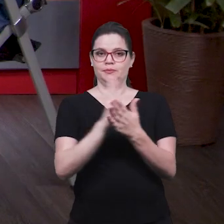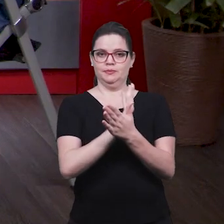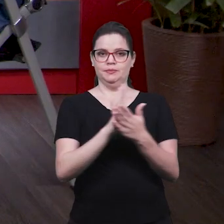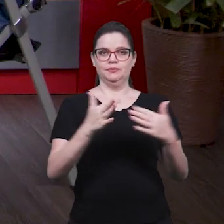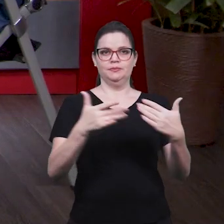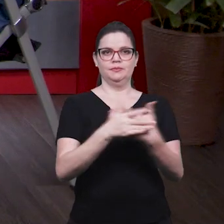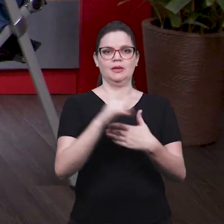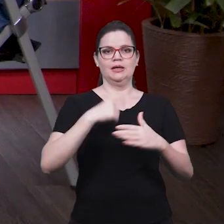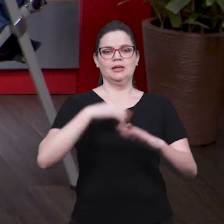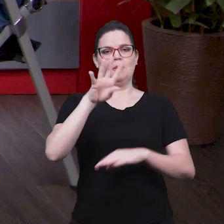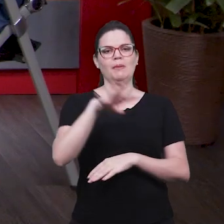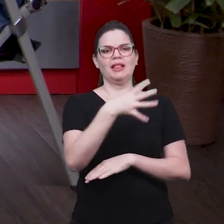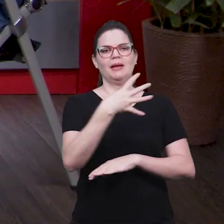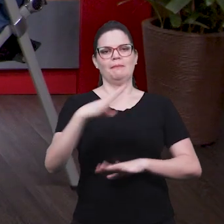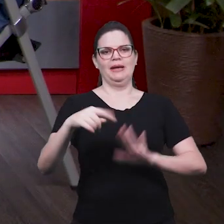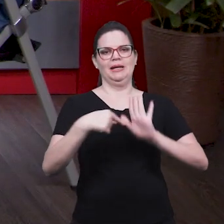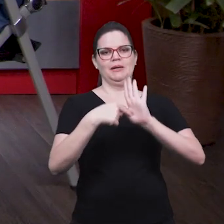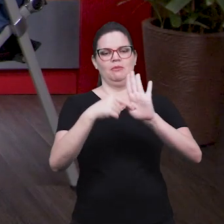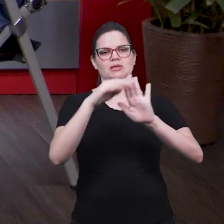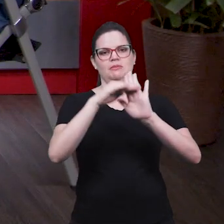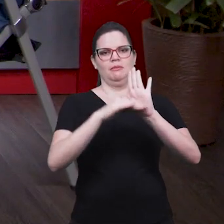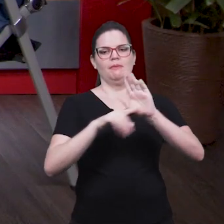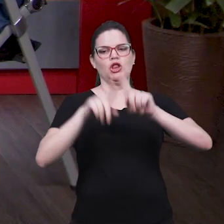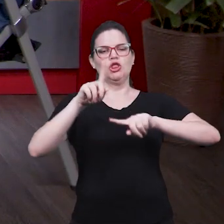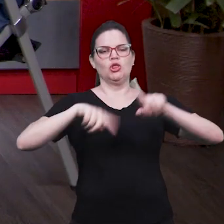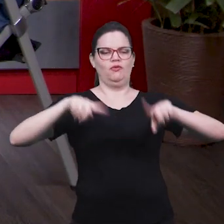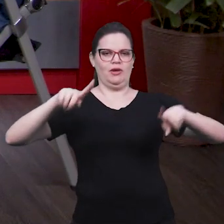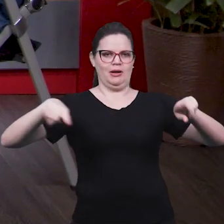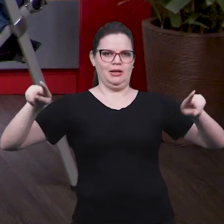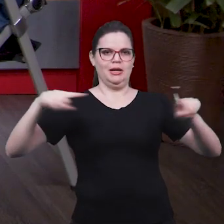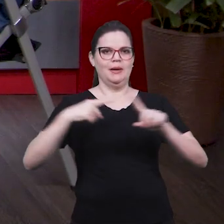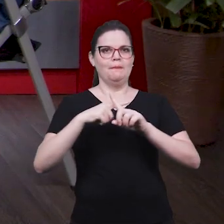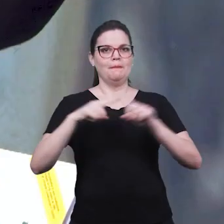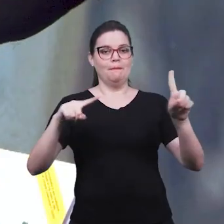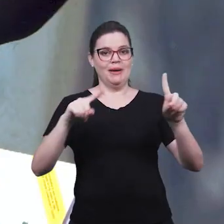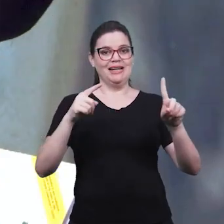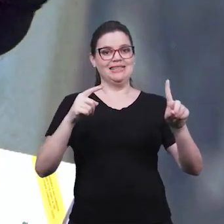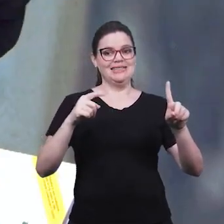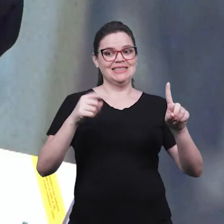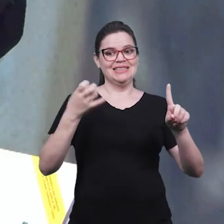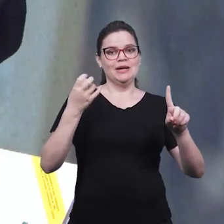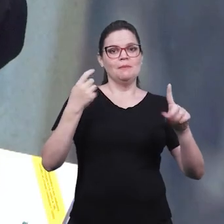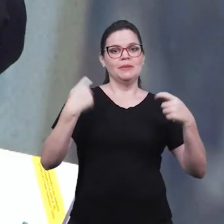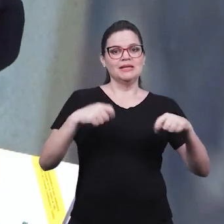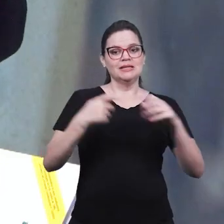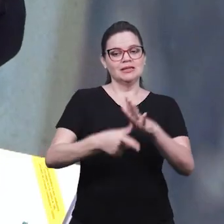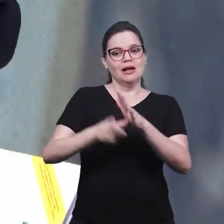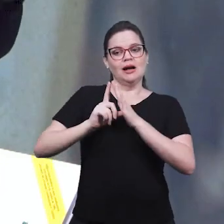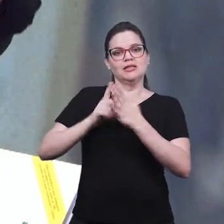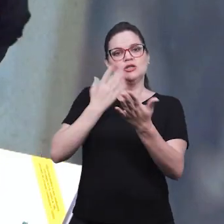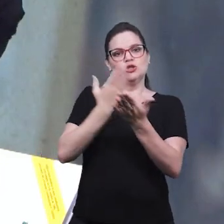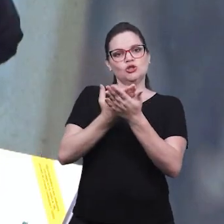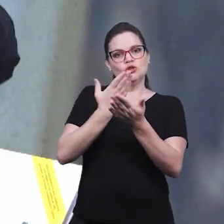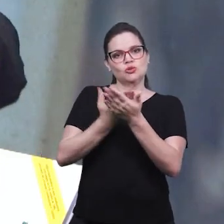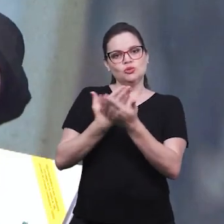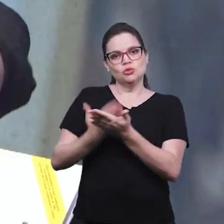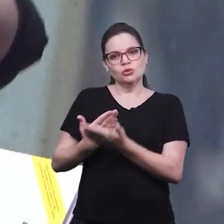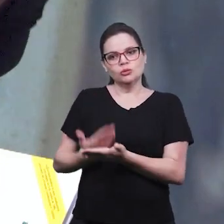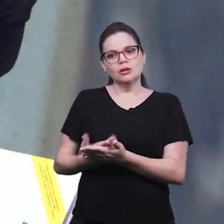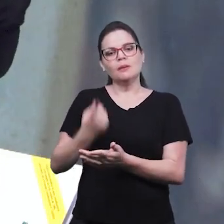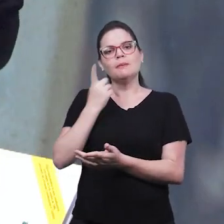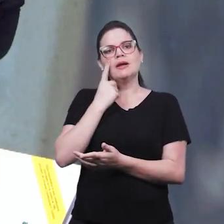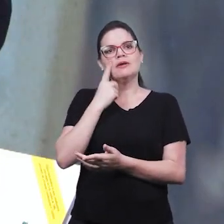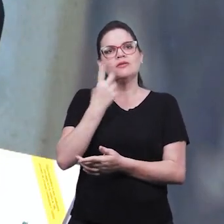que existe essa tabela progressiva, mas para que isso aconteça, cada município tem que fazer um estudo